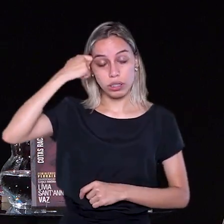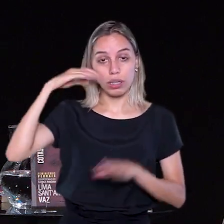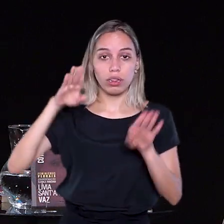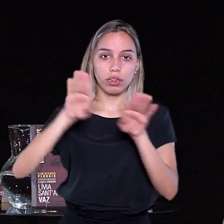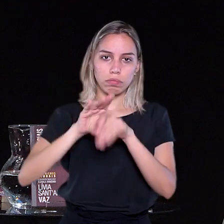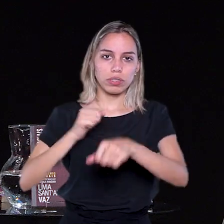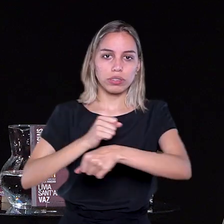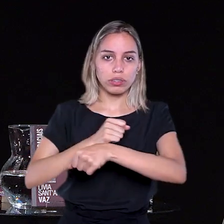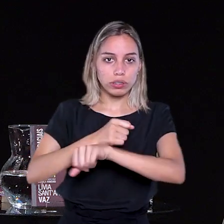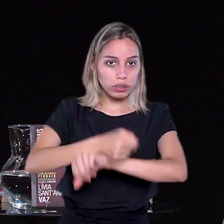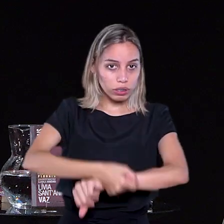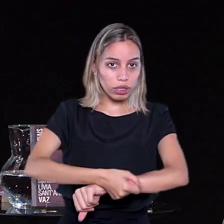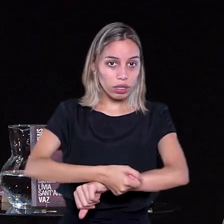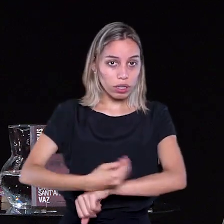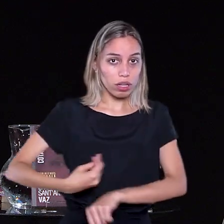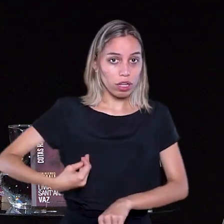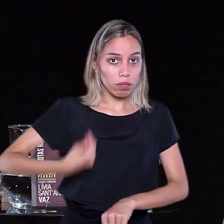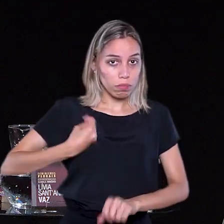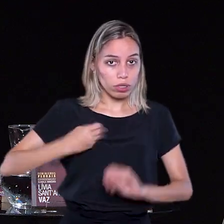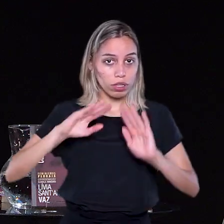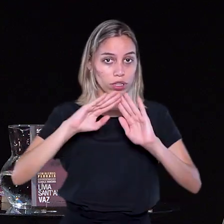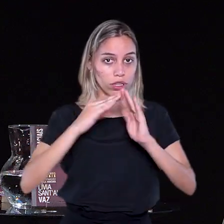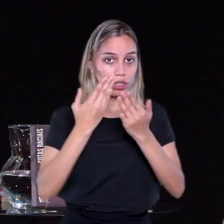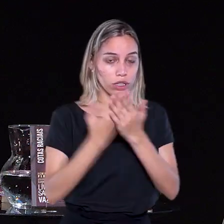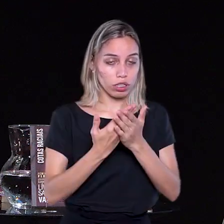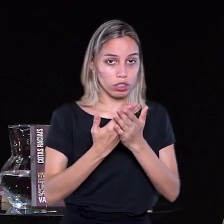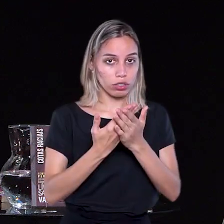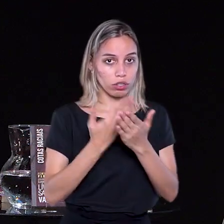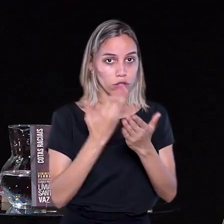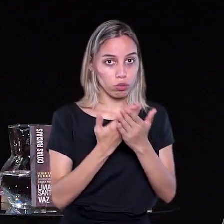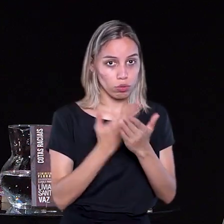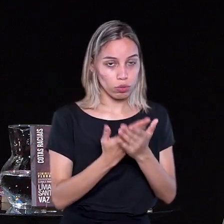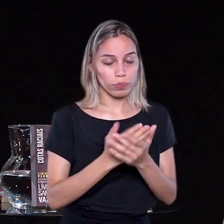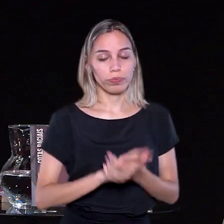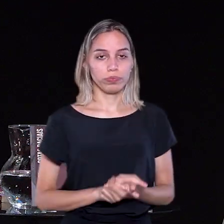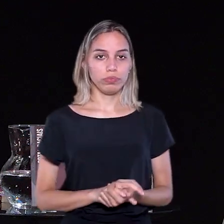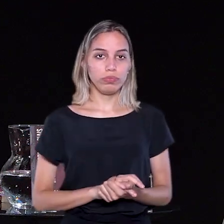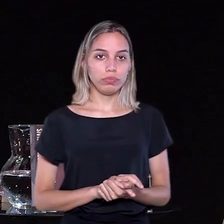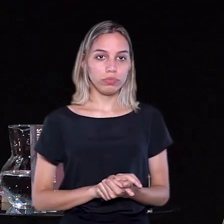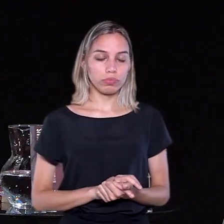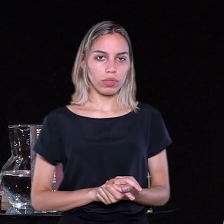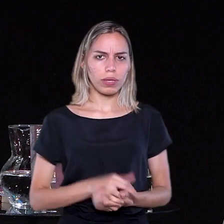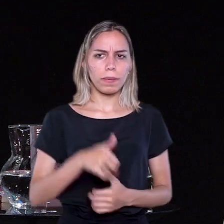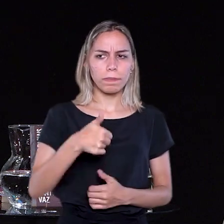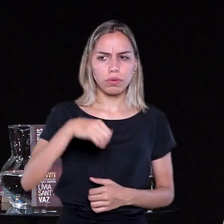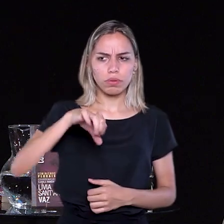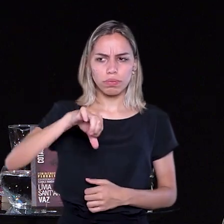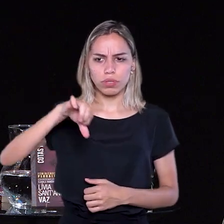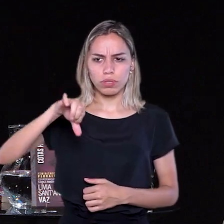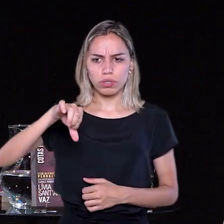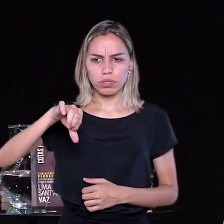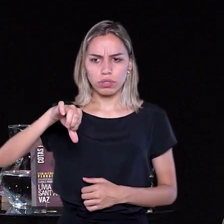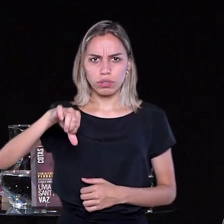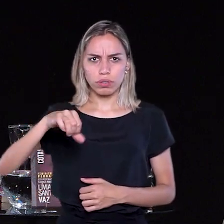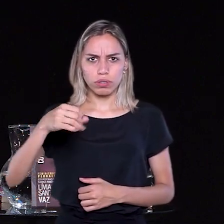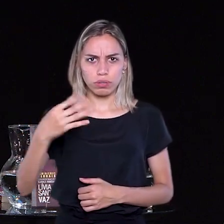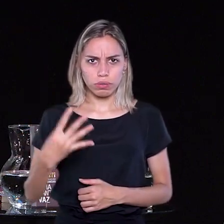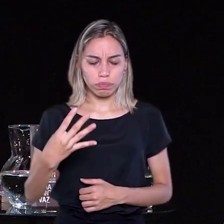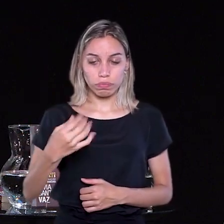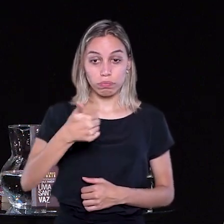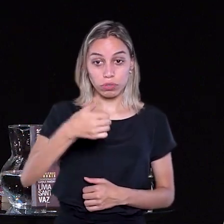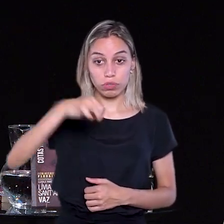e escravizadas de frequentarem as escolas. A nossa Constituição Imperial de 1824, que é a primeira Constituição